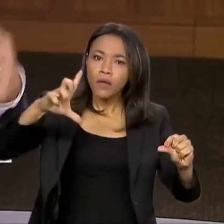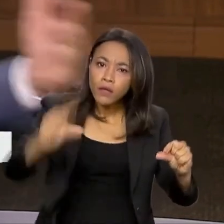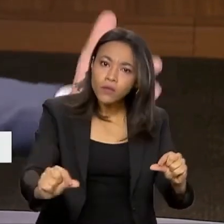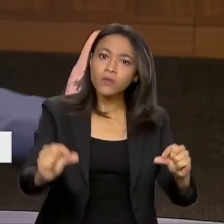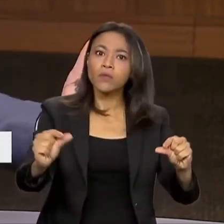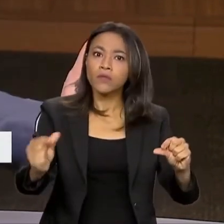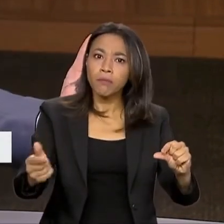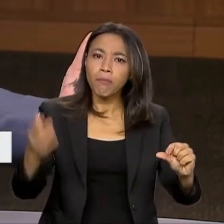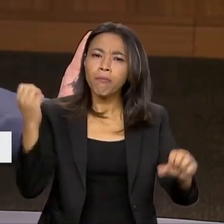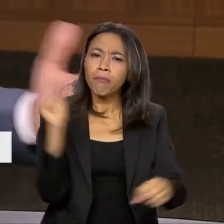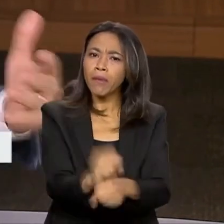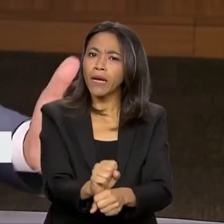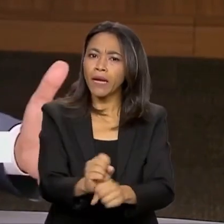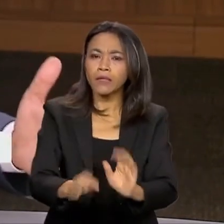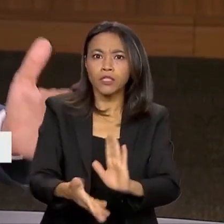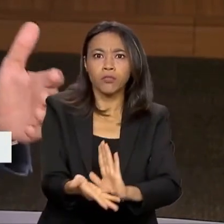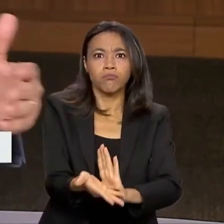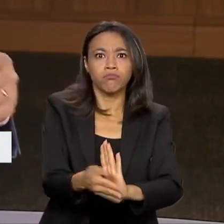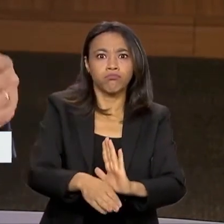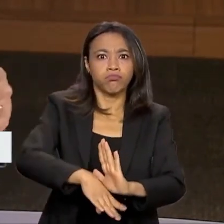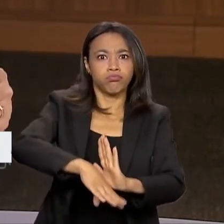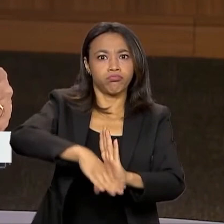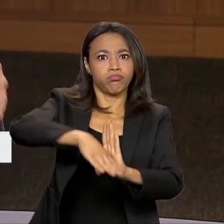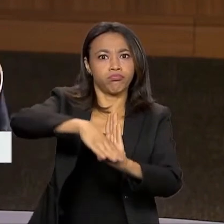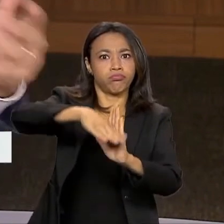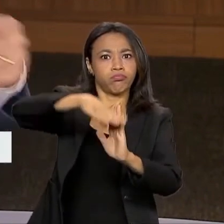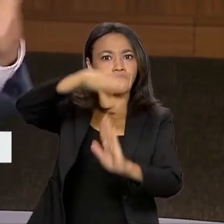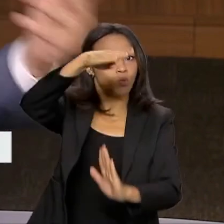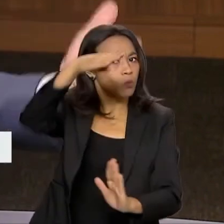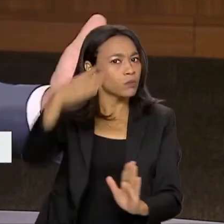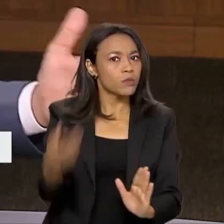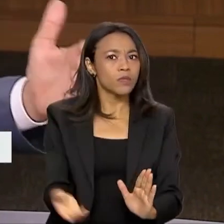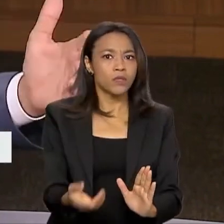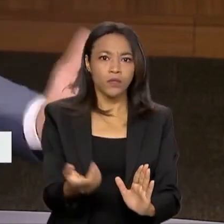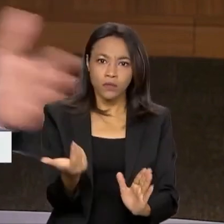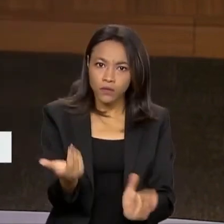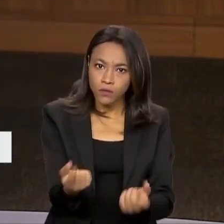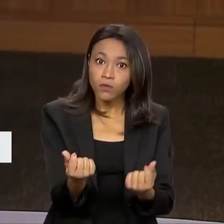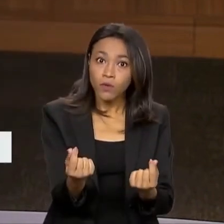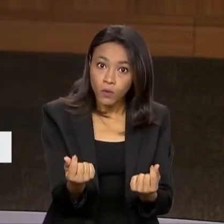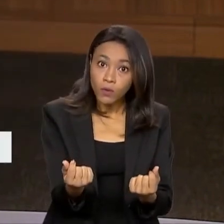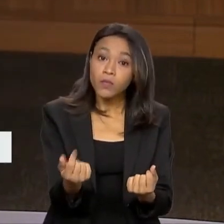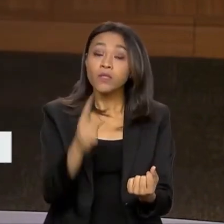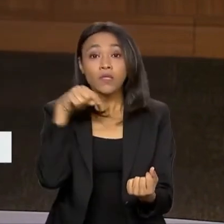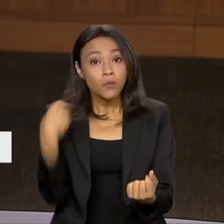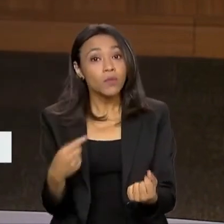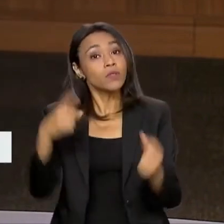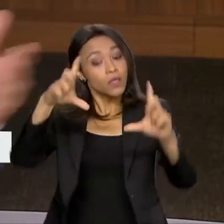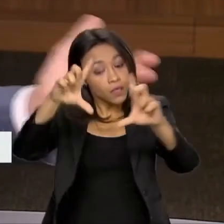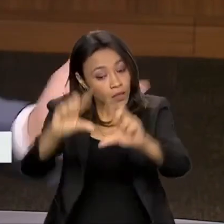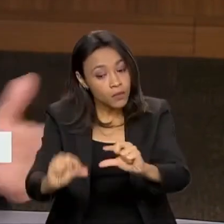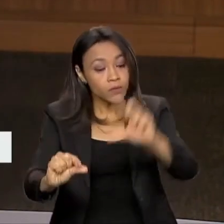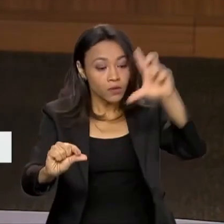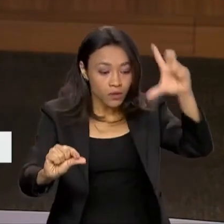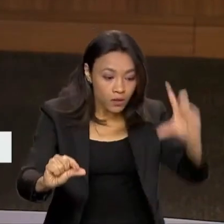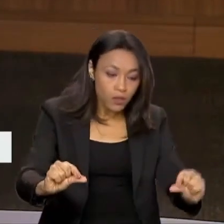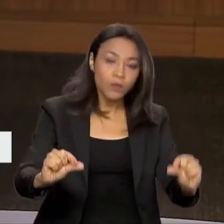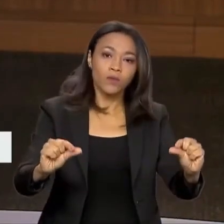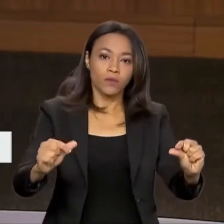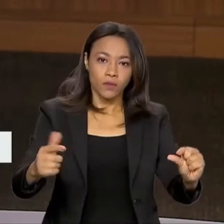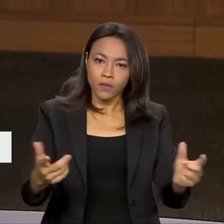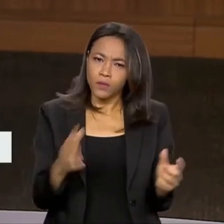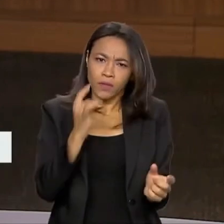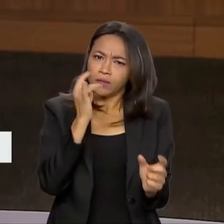preços parassem de subir em primeiro lugar e em alguns casos começasse a cair não é uma coisa